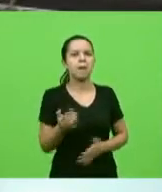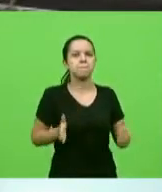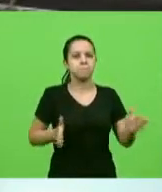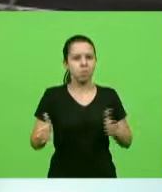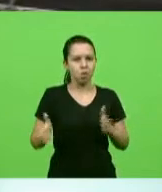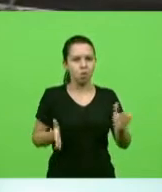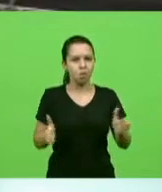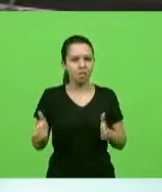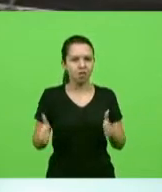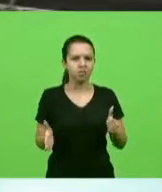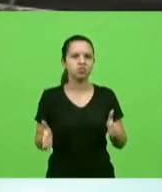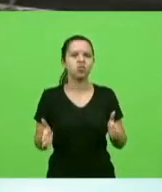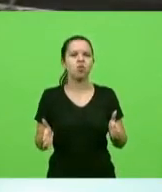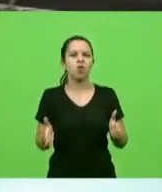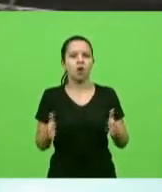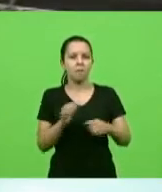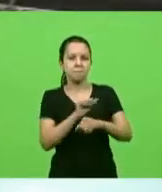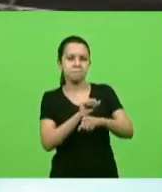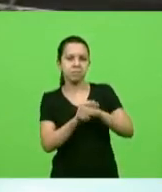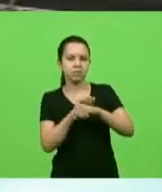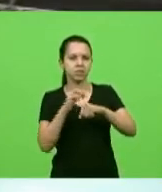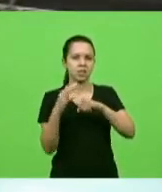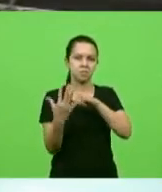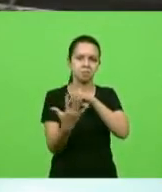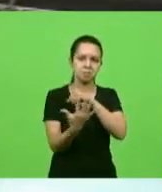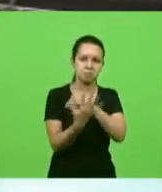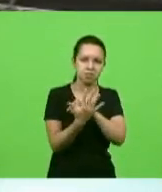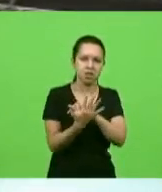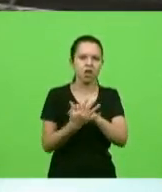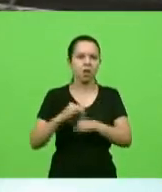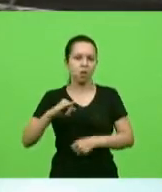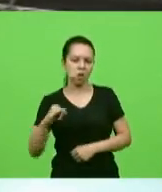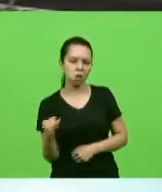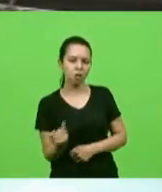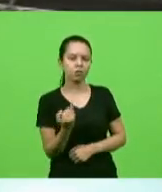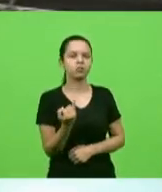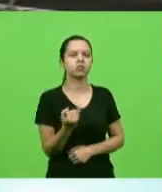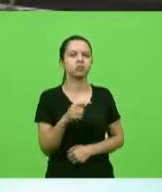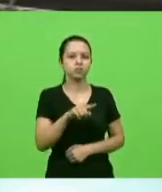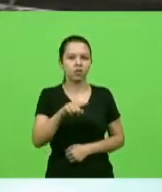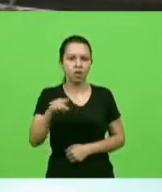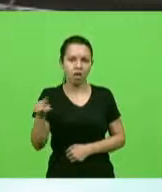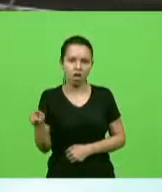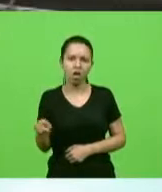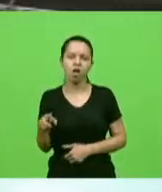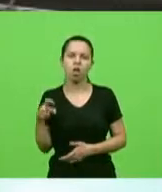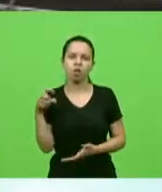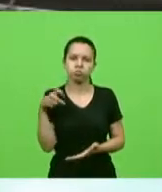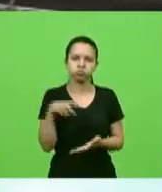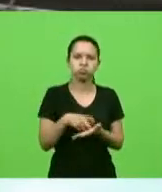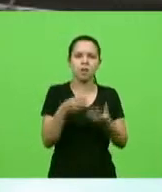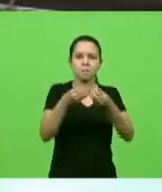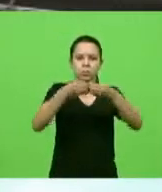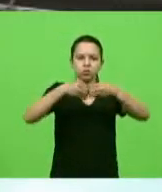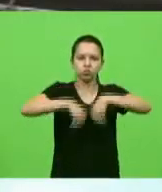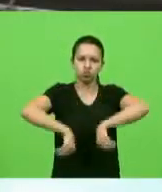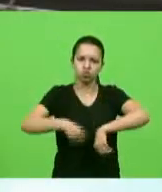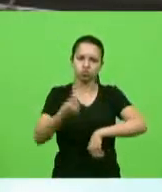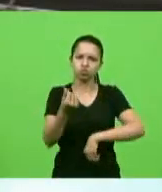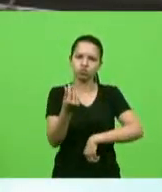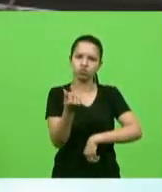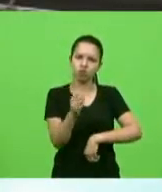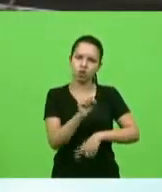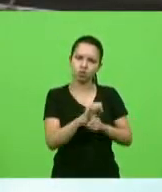momentos como este da pandemia do coronavírus, aproveitadores de plantão que lesam recursos da sociedade, notadamente aqui